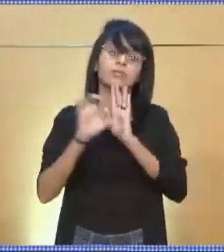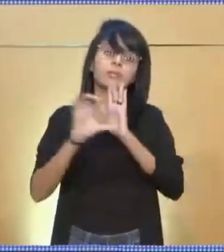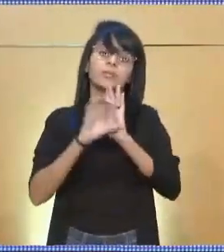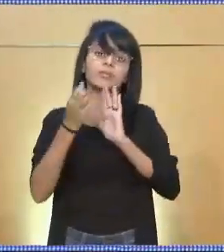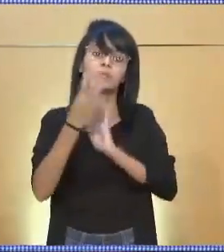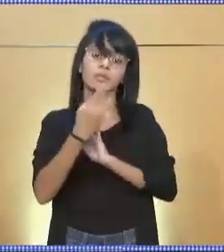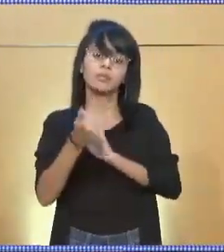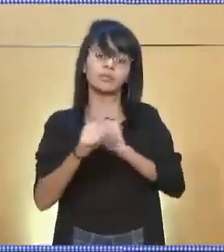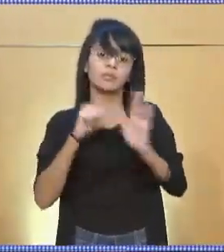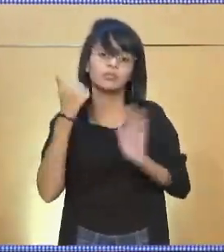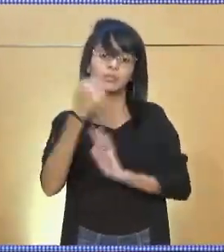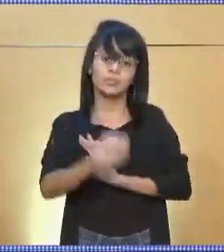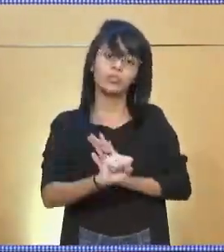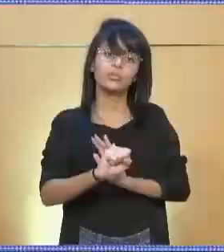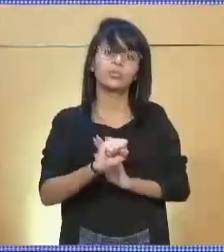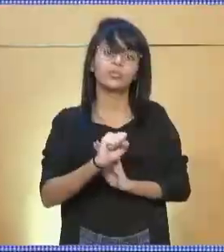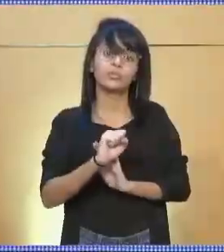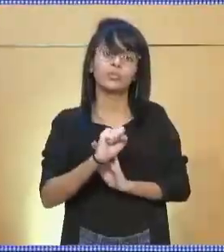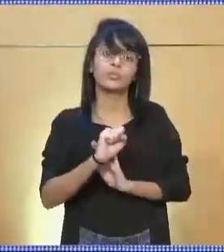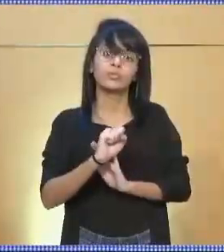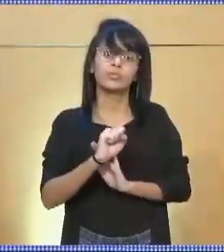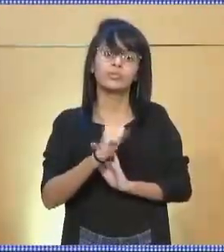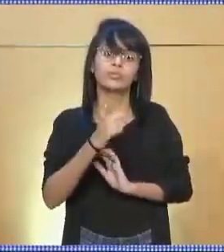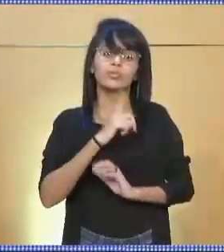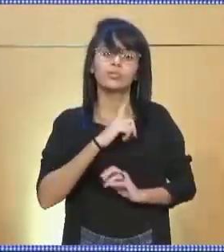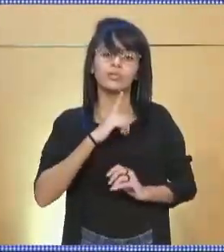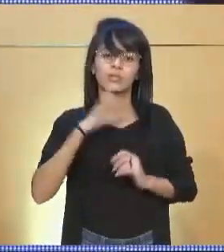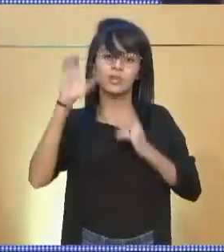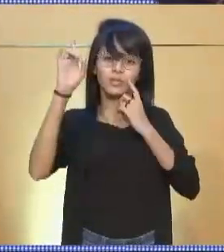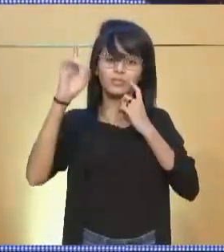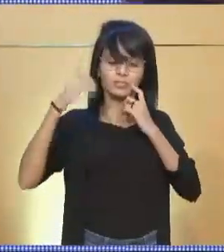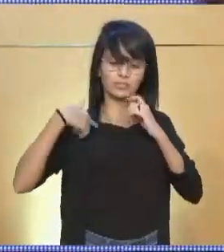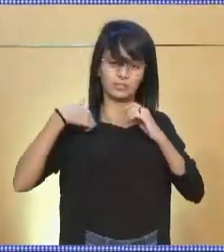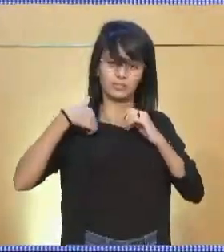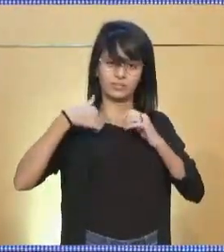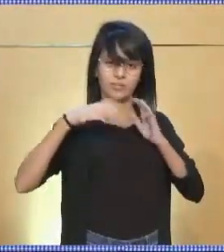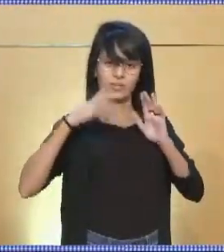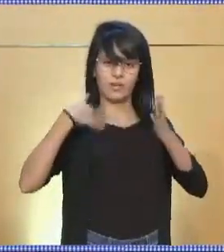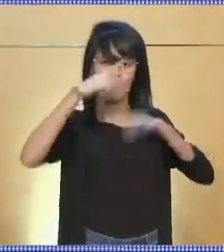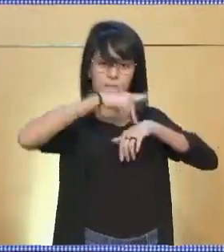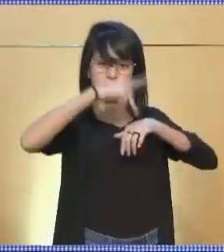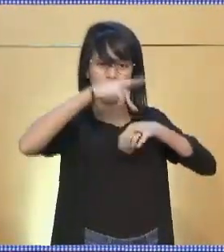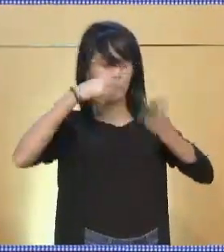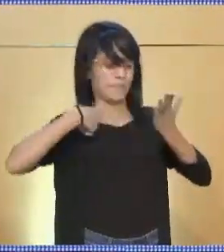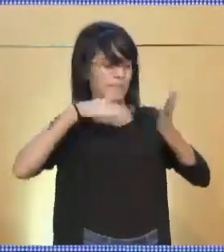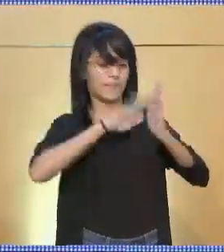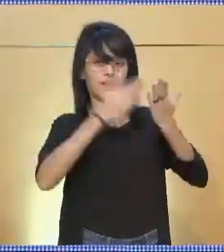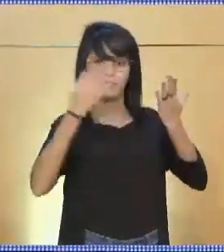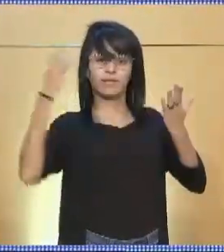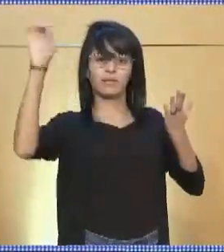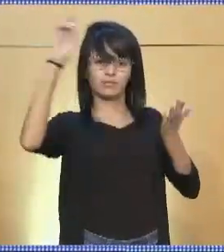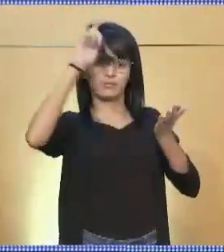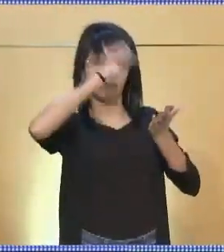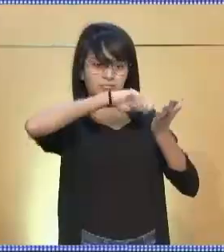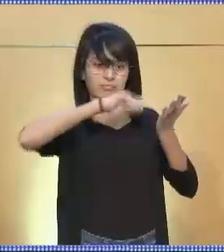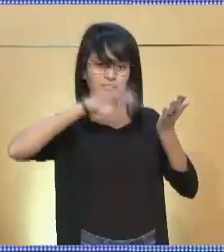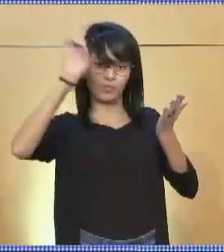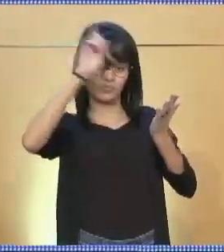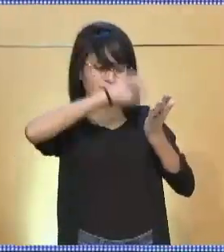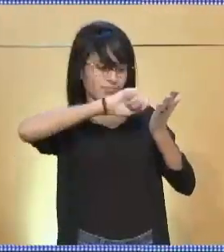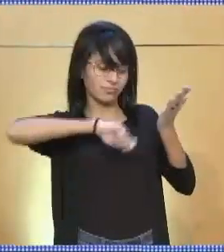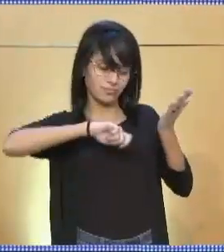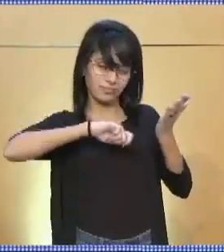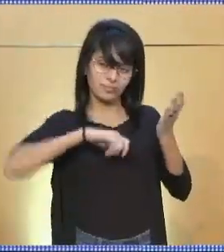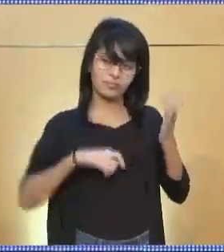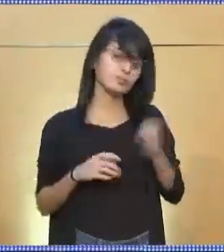18, Moisés diz que Deus escreveu com seu próprio dedo nas tábuas os mandamentos. Então, Jesus estava numa situação